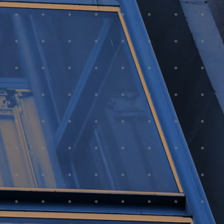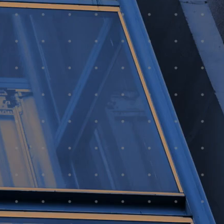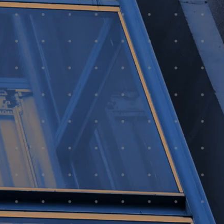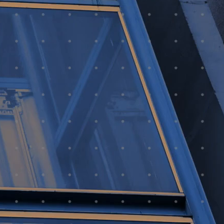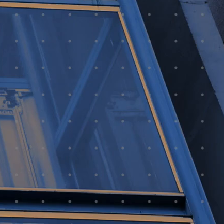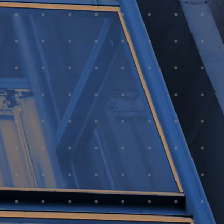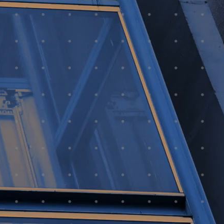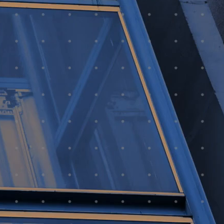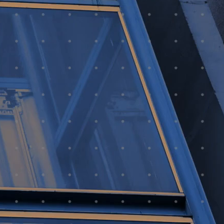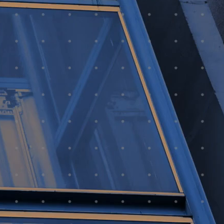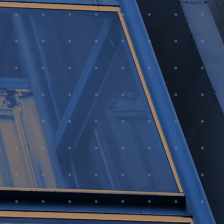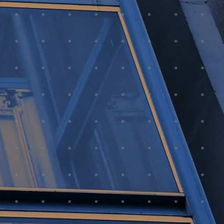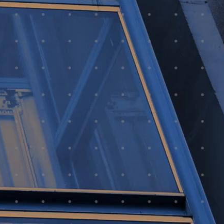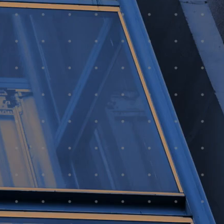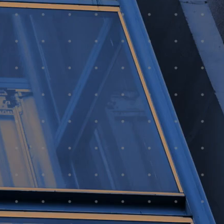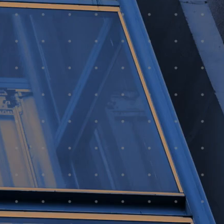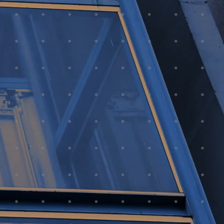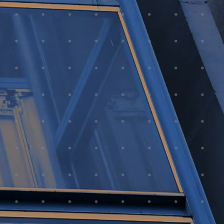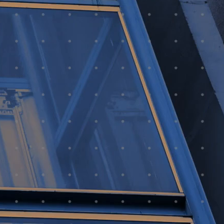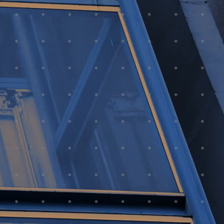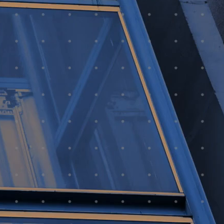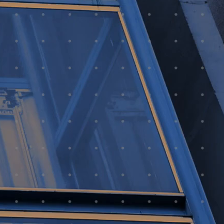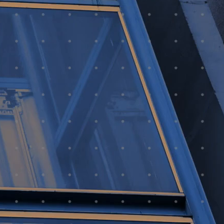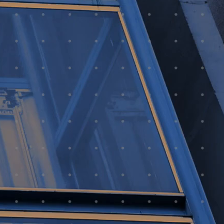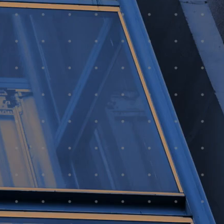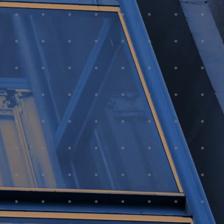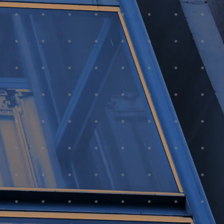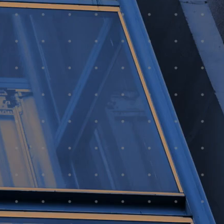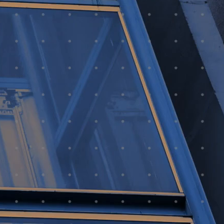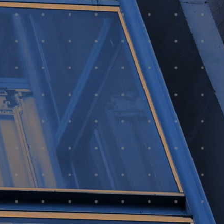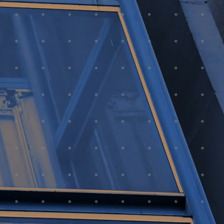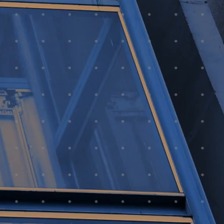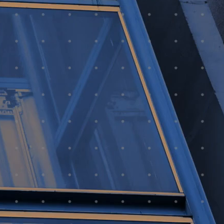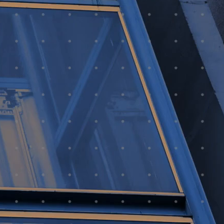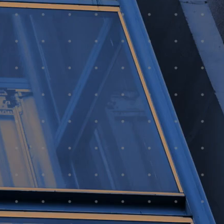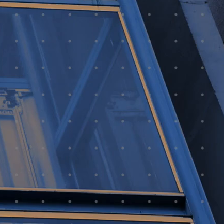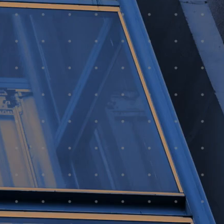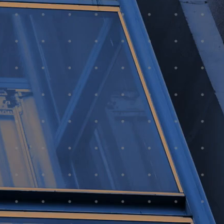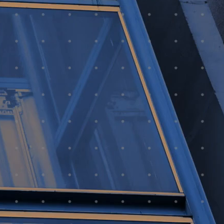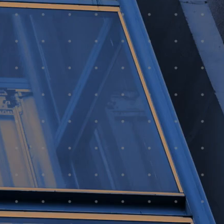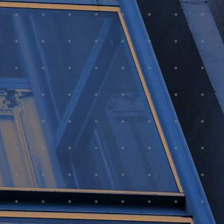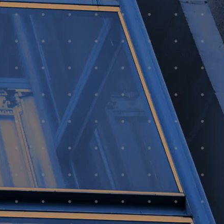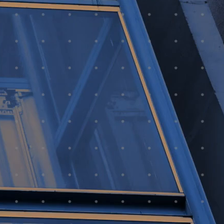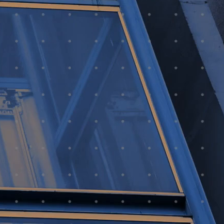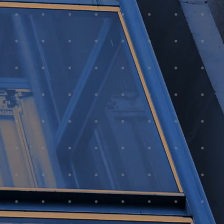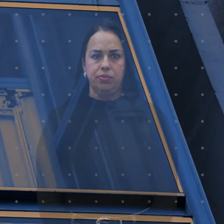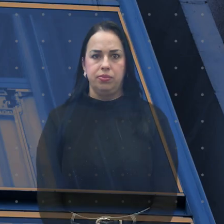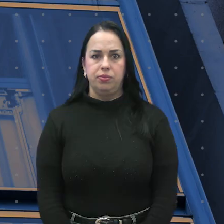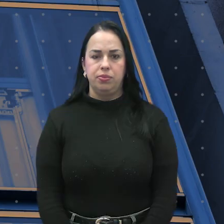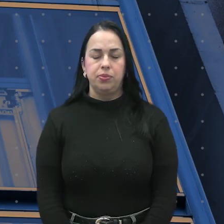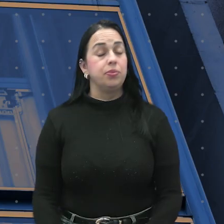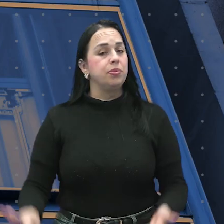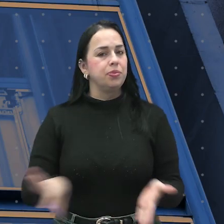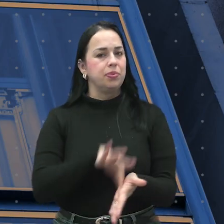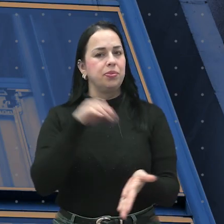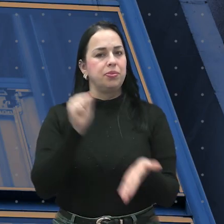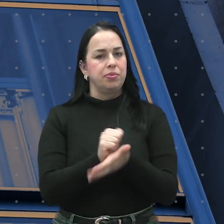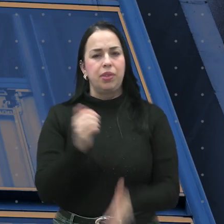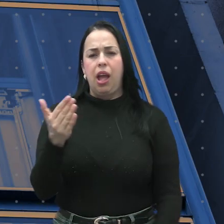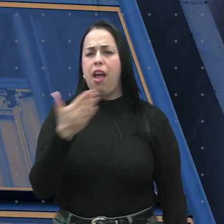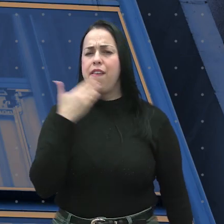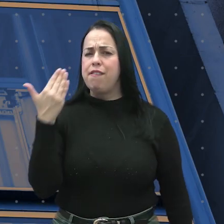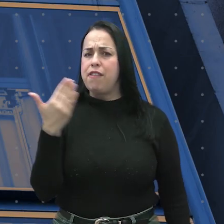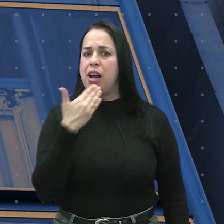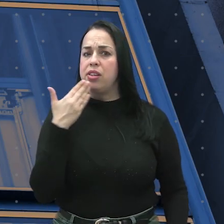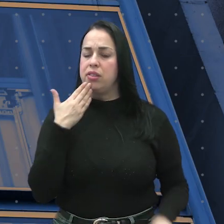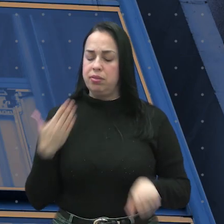de auxiliar de manutenção predial e operador de teleatendimento ativo para telemarketing. Para se candidatar é